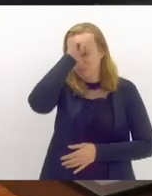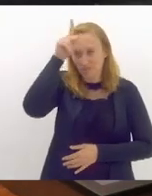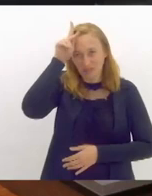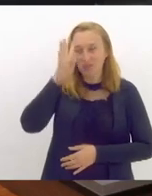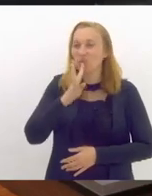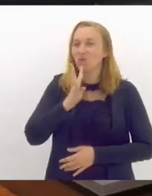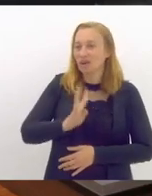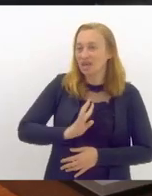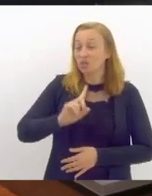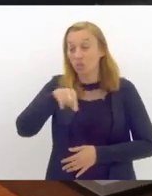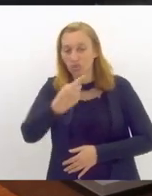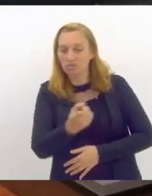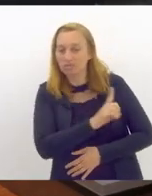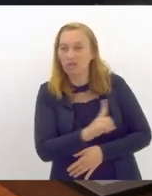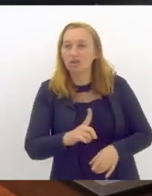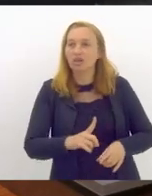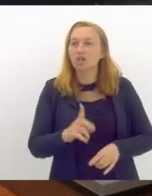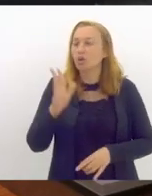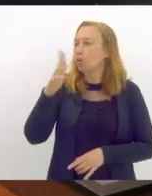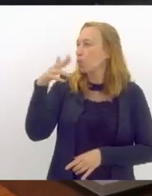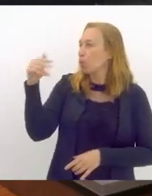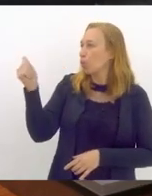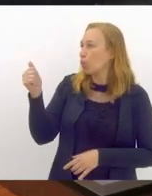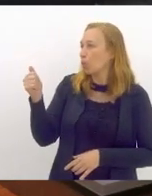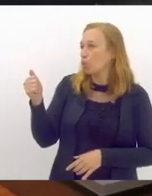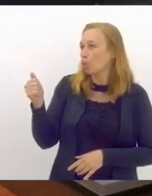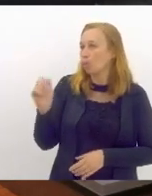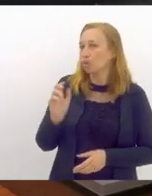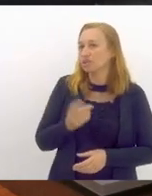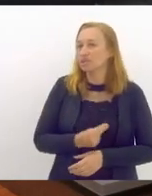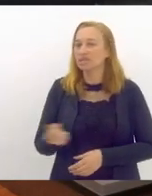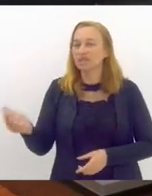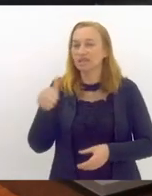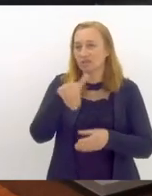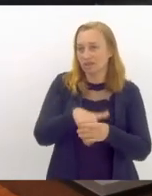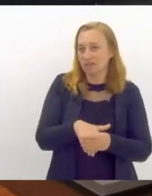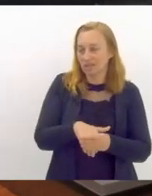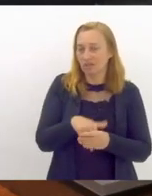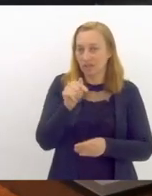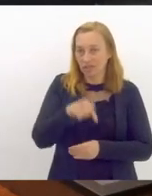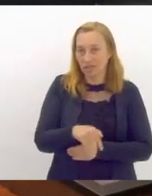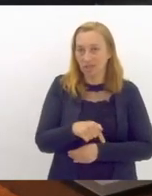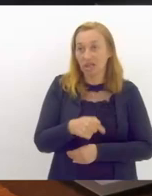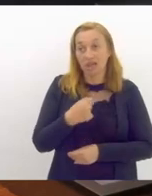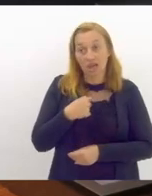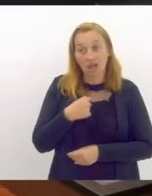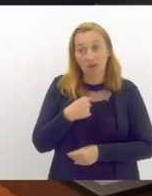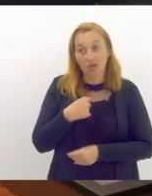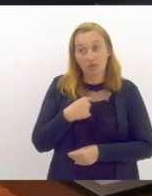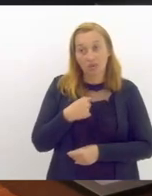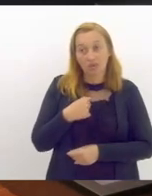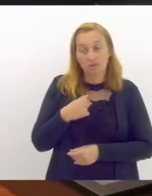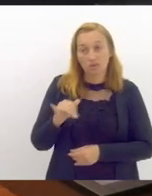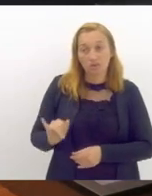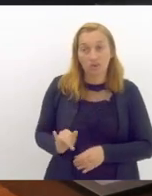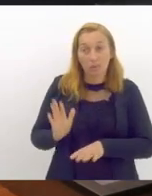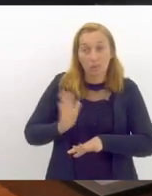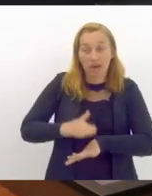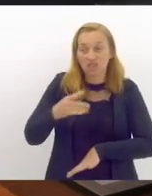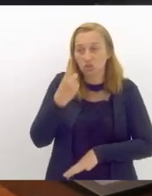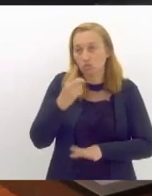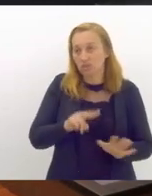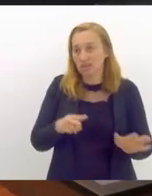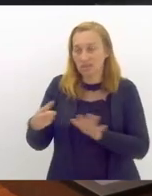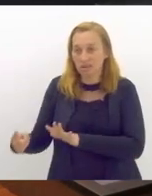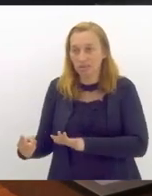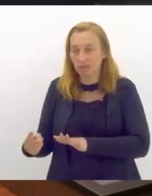outros não eu nunca corri de votação aqui ó eu tô apoiando mais de uma semana tô apoiando de